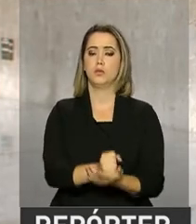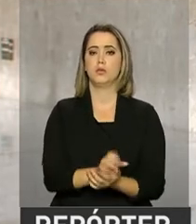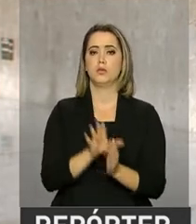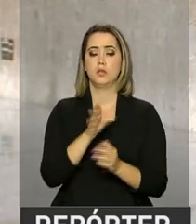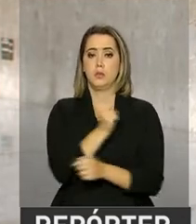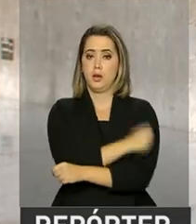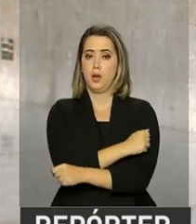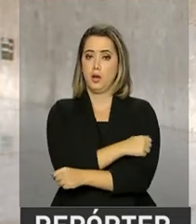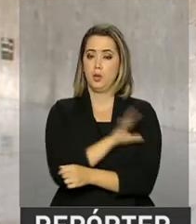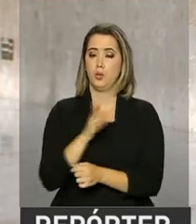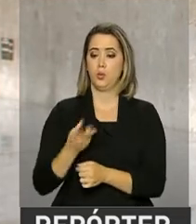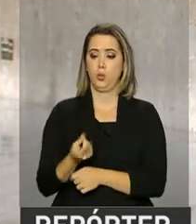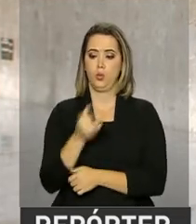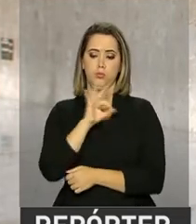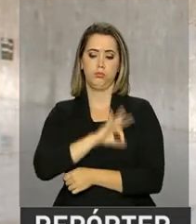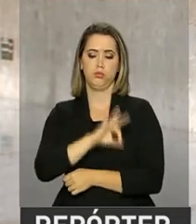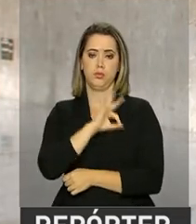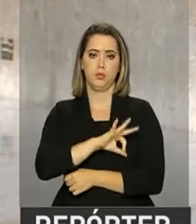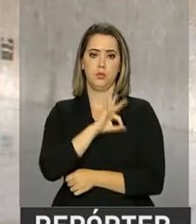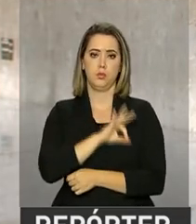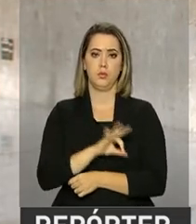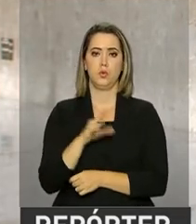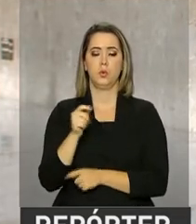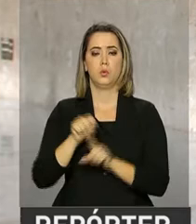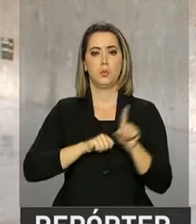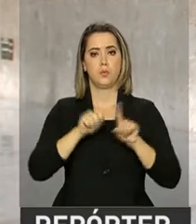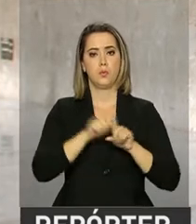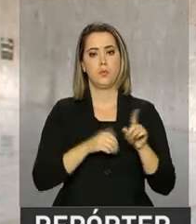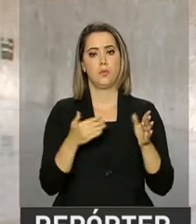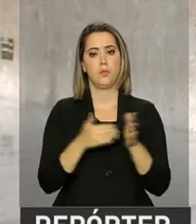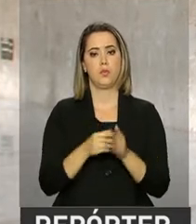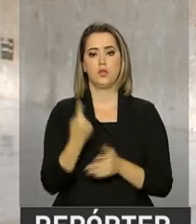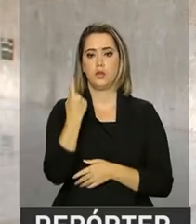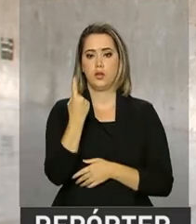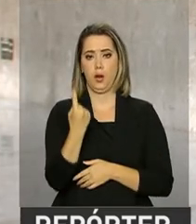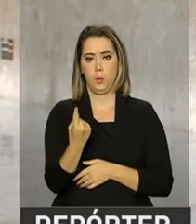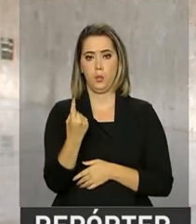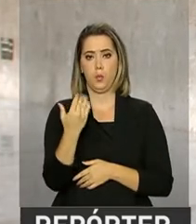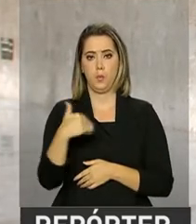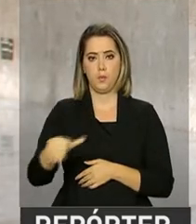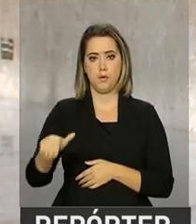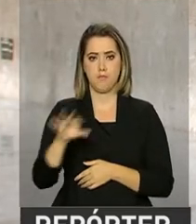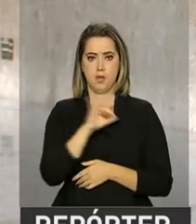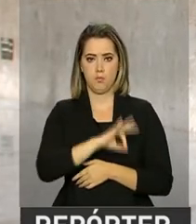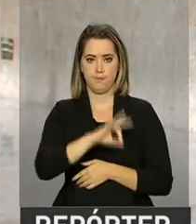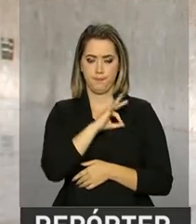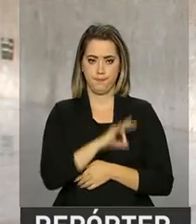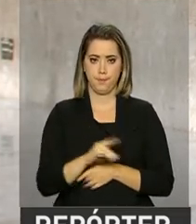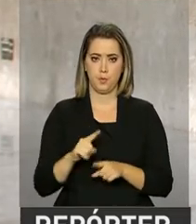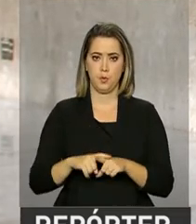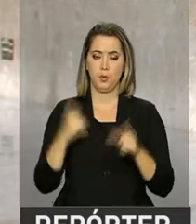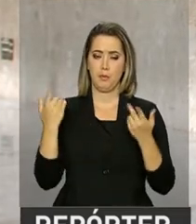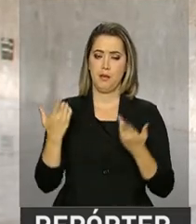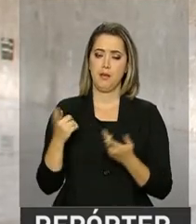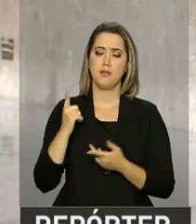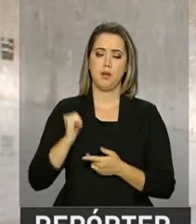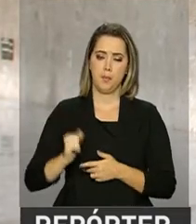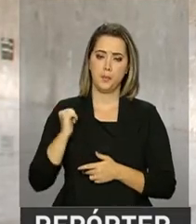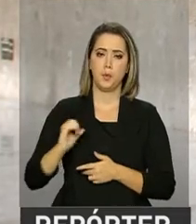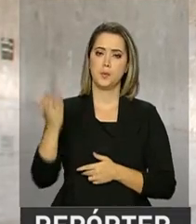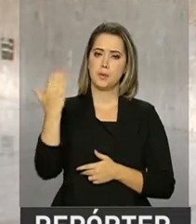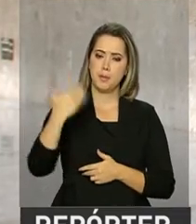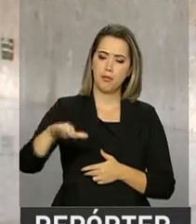com renda familiar por pessoa por mês de até um salário mínimo e meio já as bolsas parciais são